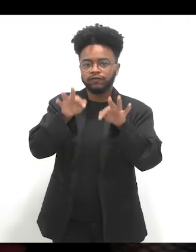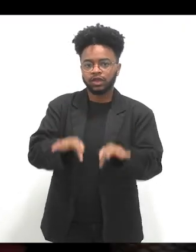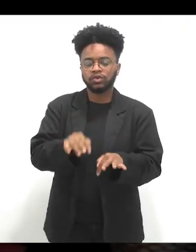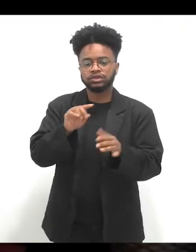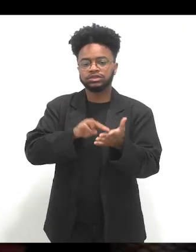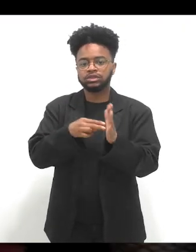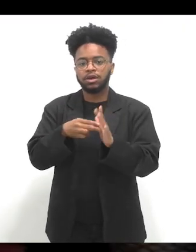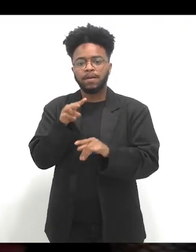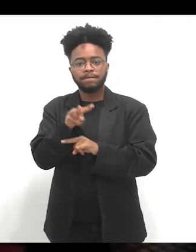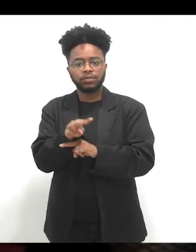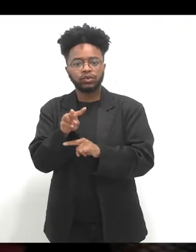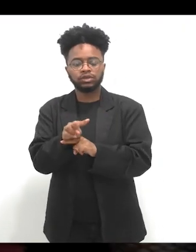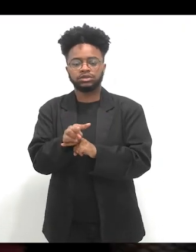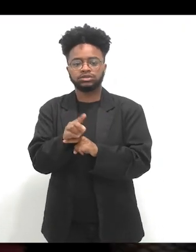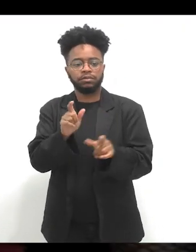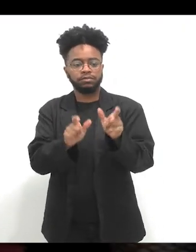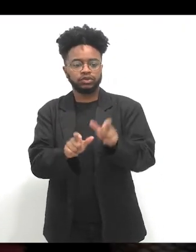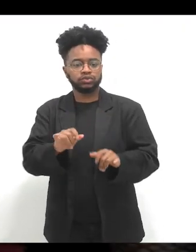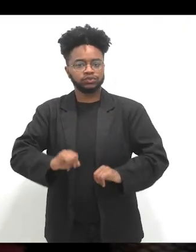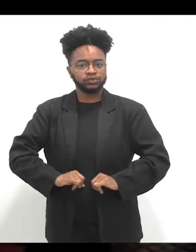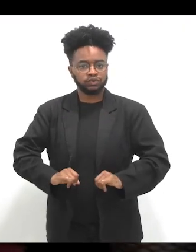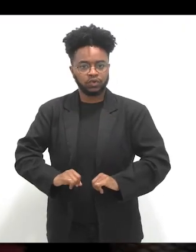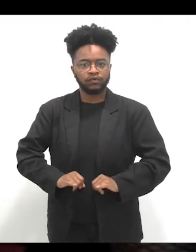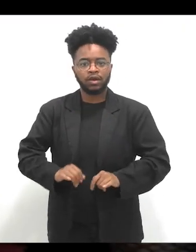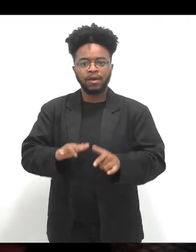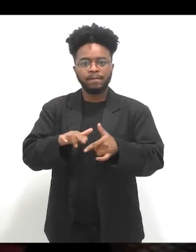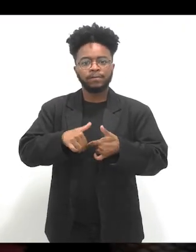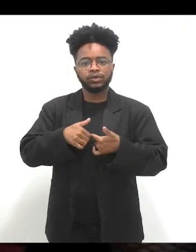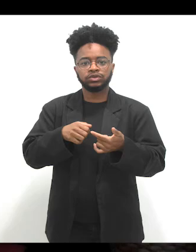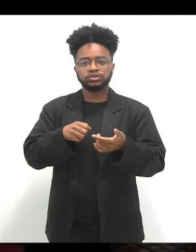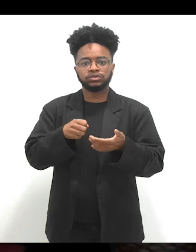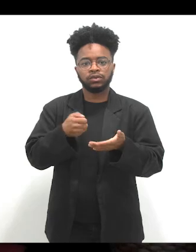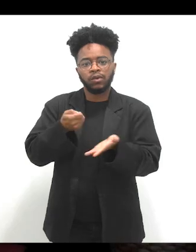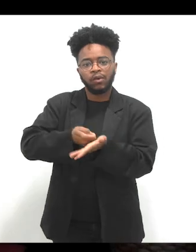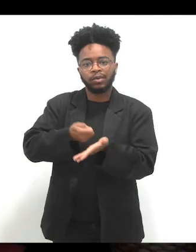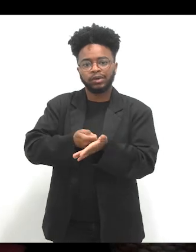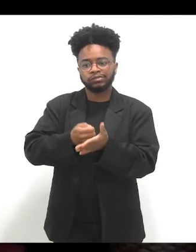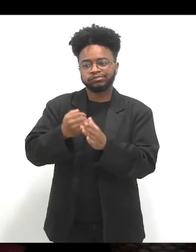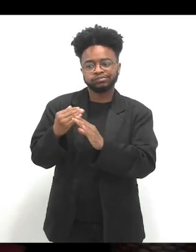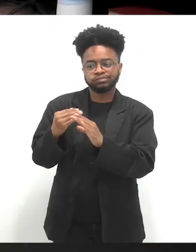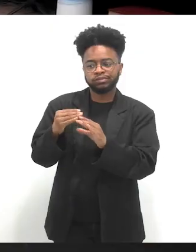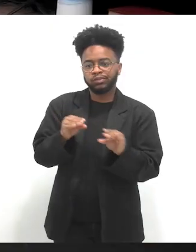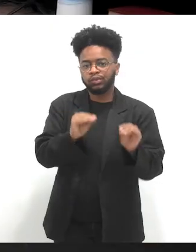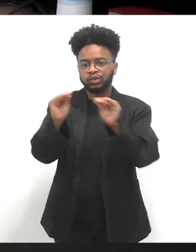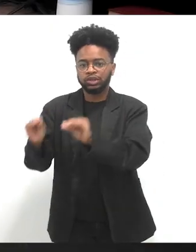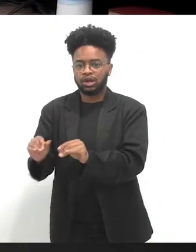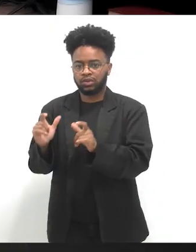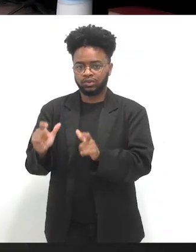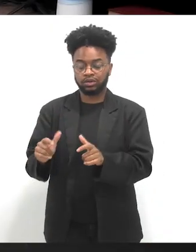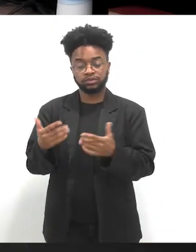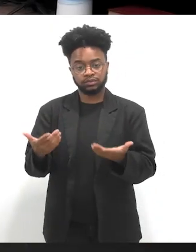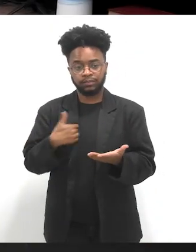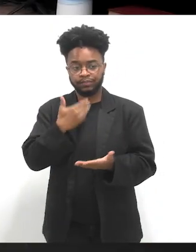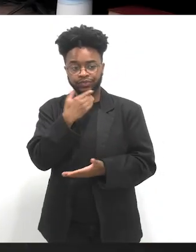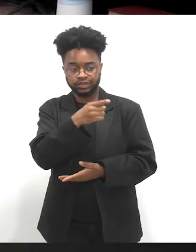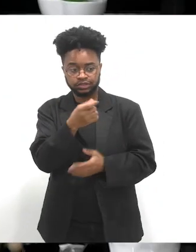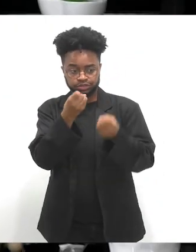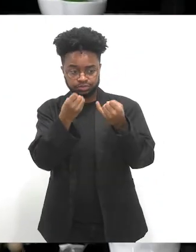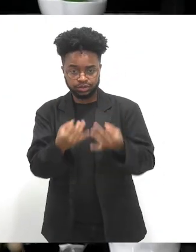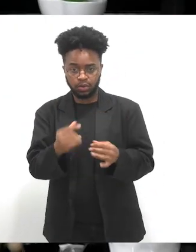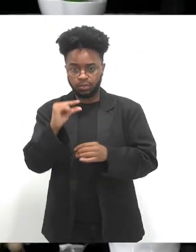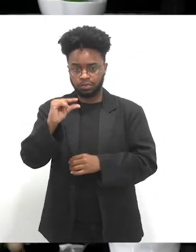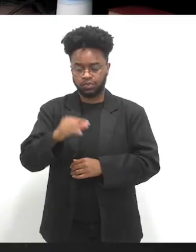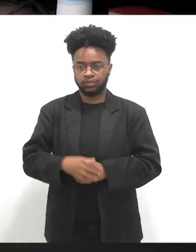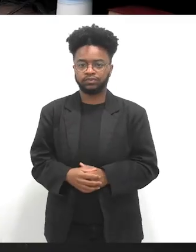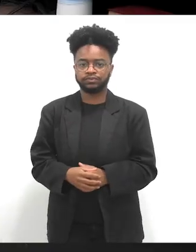assim, que é a proteção daquele que sofre uma remoção forçada das suas origens. Então, queria que você falasse um pouquinho sobre a